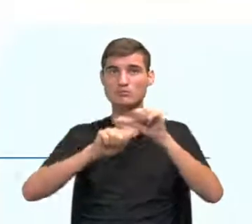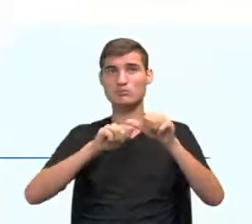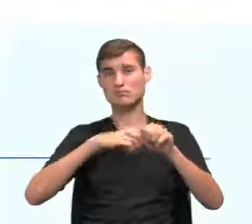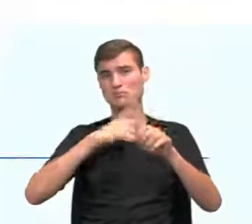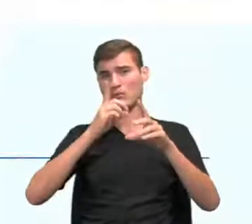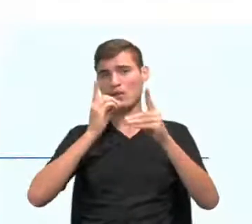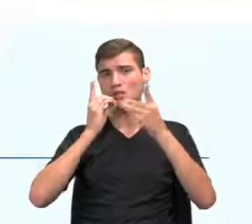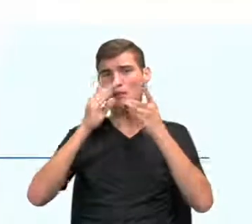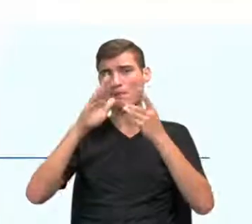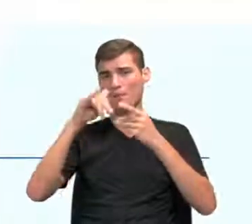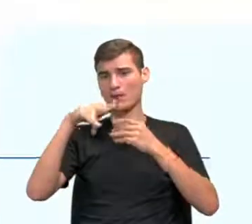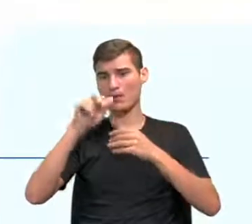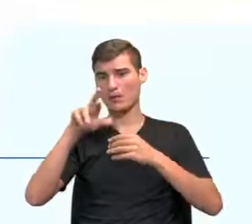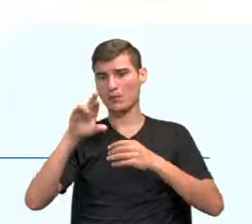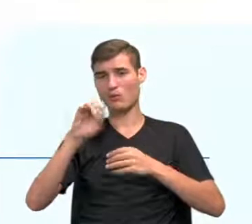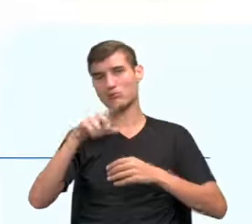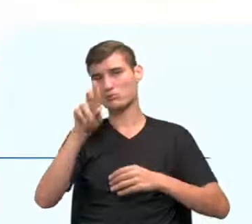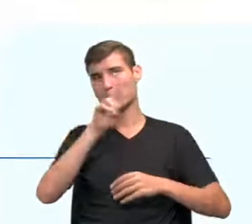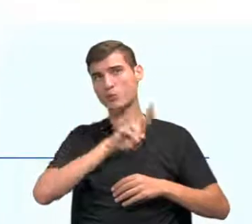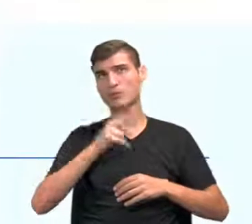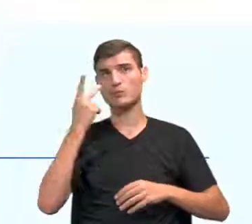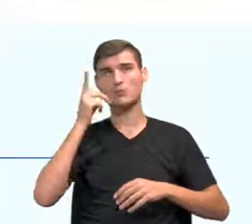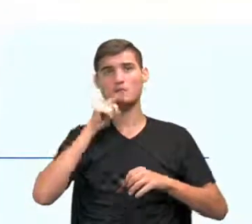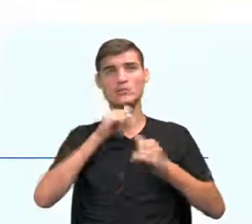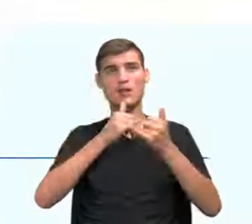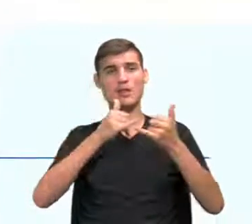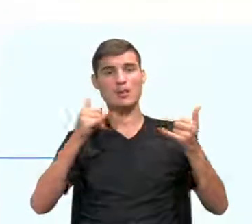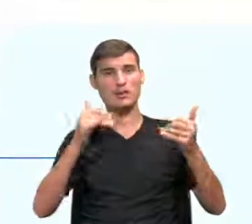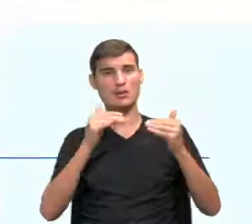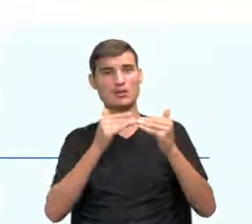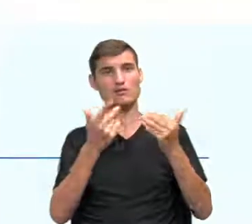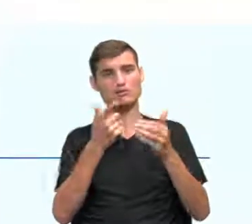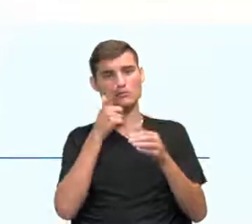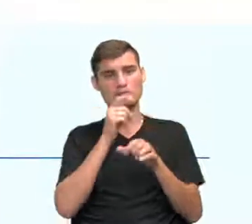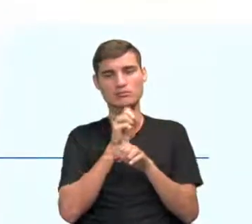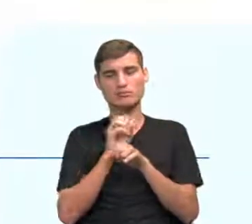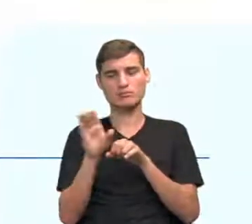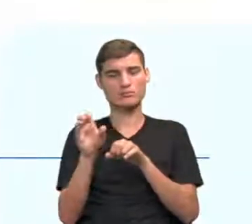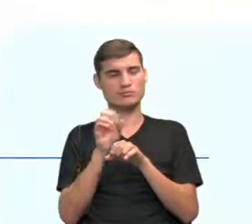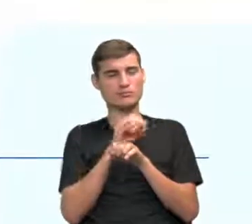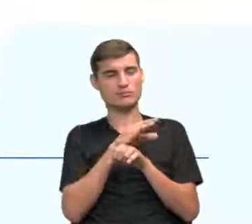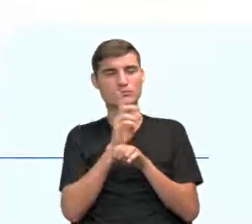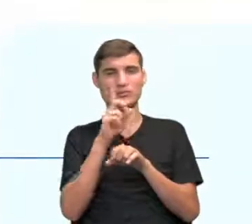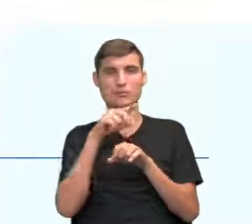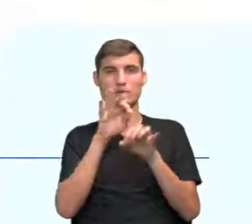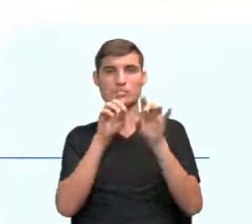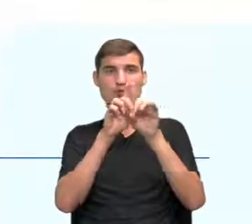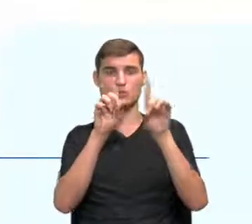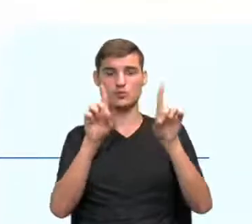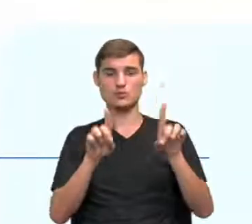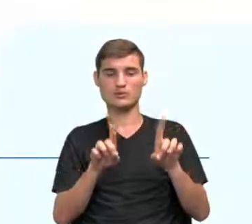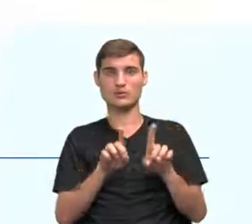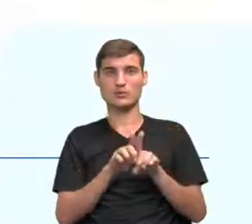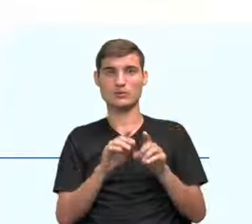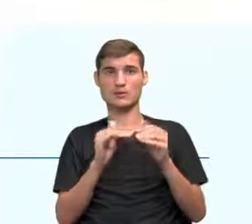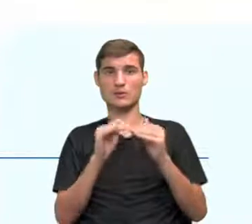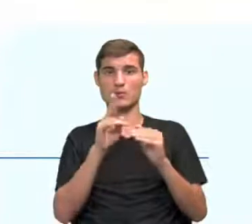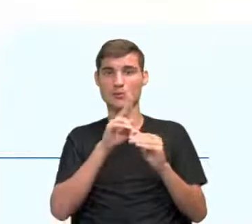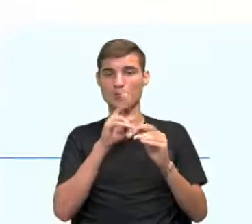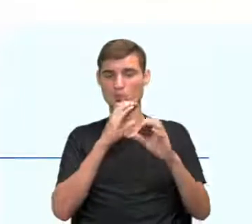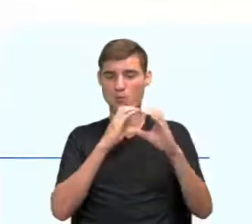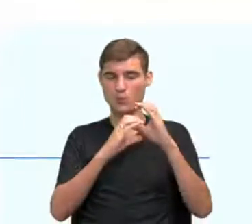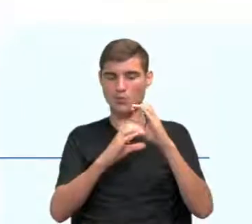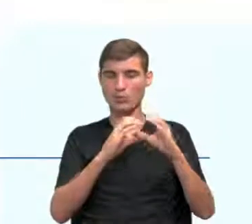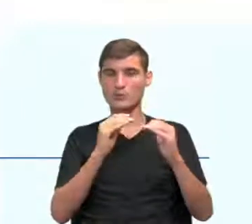dado binário, que ele é utilizado por código de linha, e você consegue transmitir, então, esse sinal através dessa